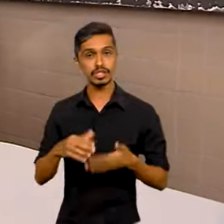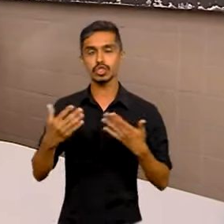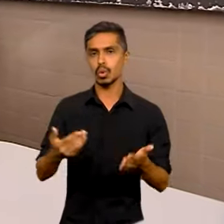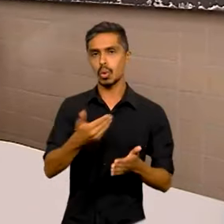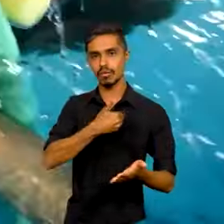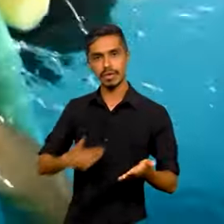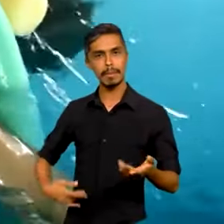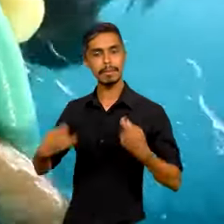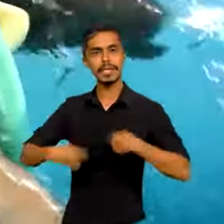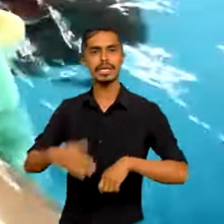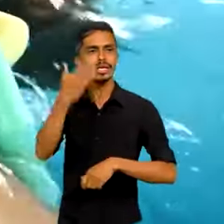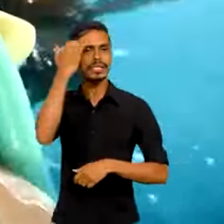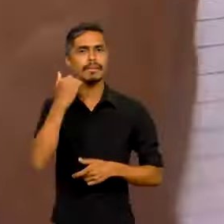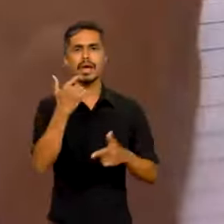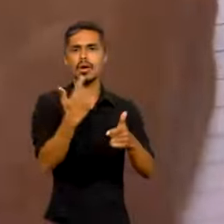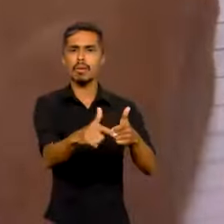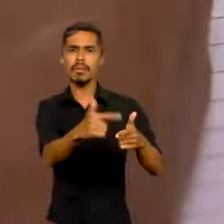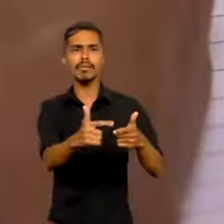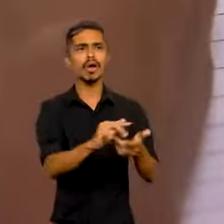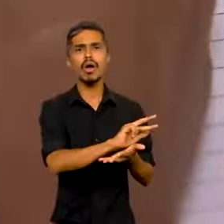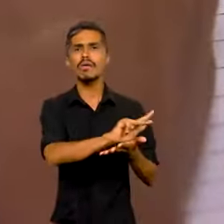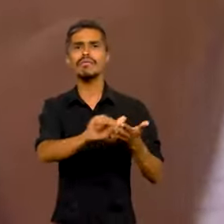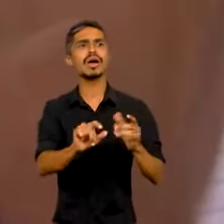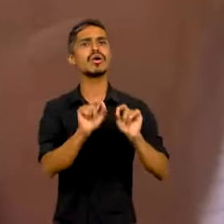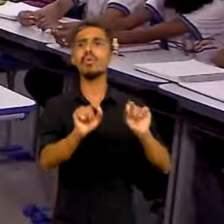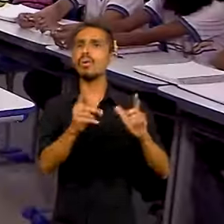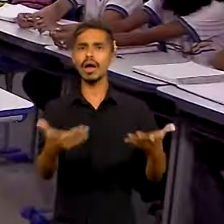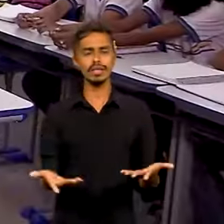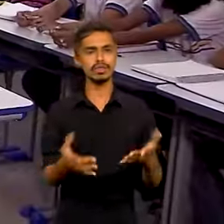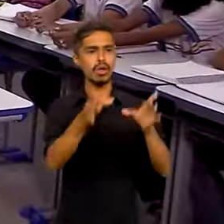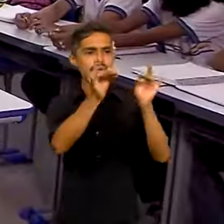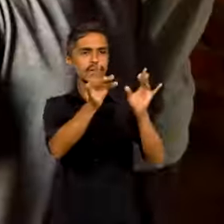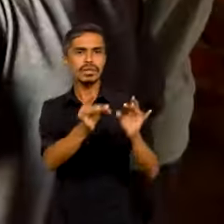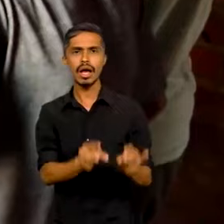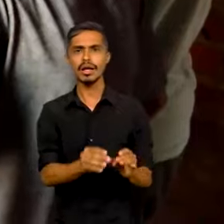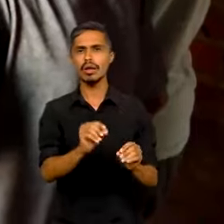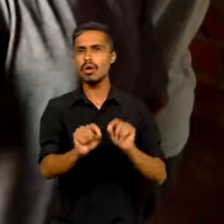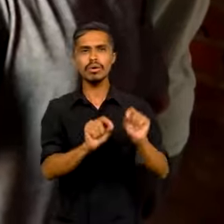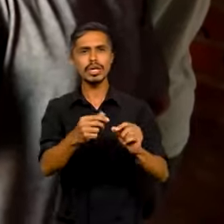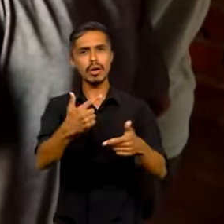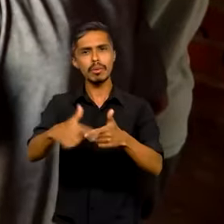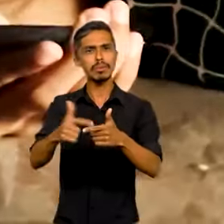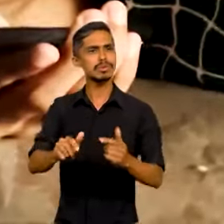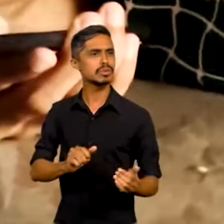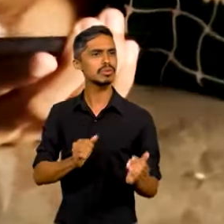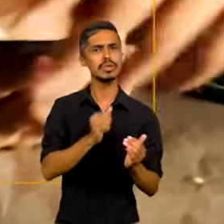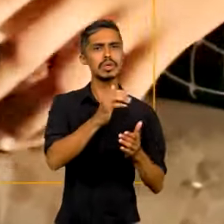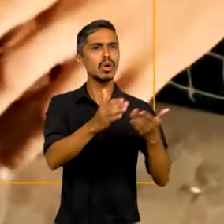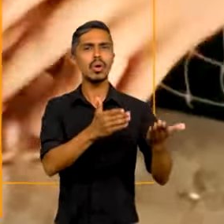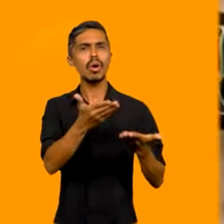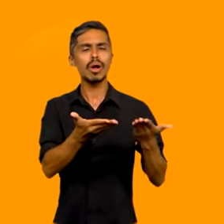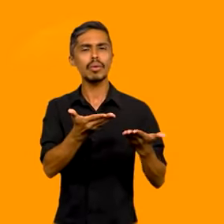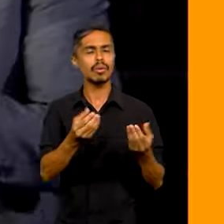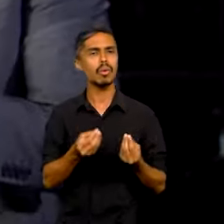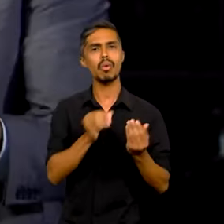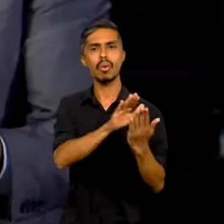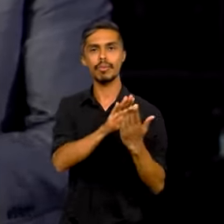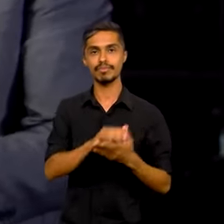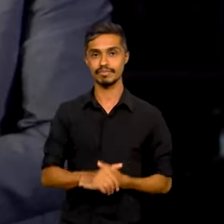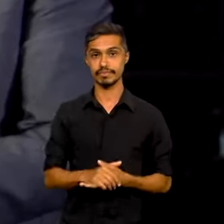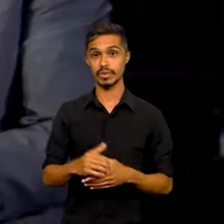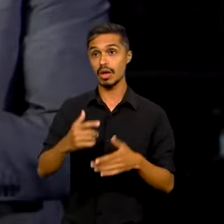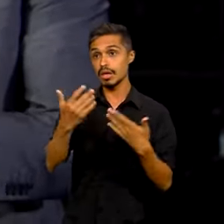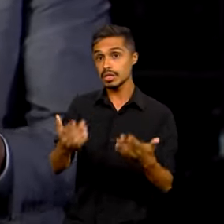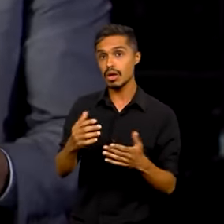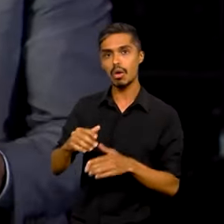Antes de tudo, o governo precisa ficar sabendo quais são as necessidades, os problemas, o que a população enfrenta. Os problemas